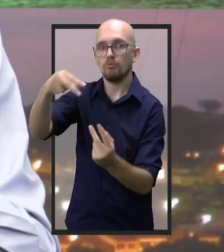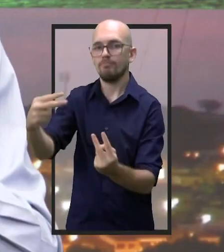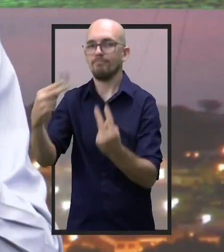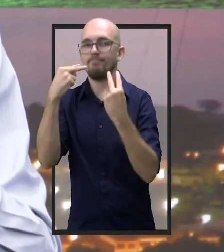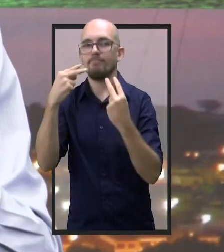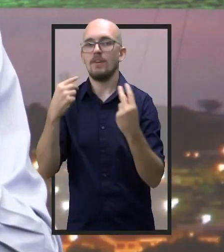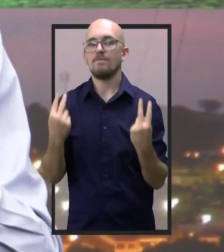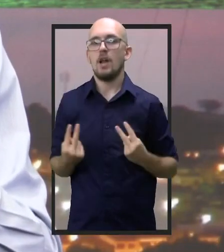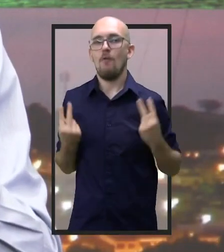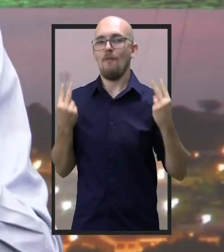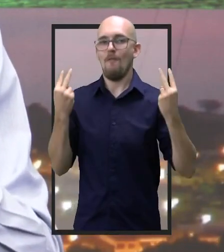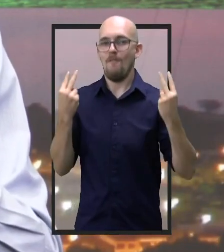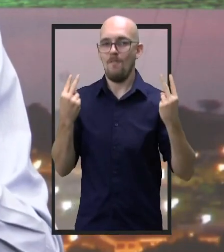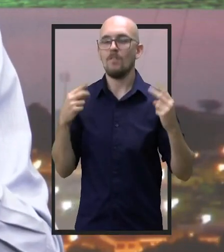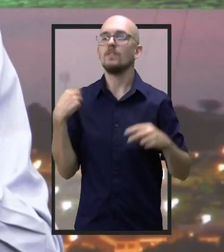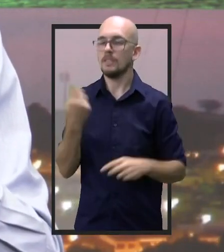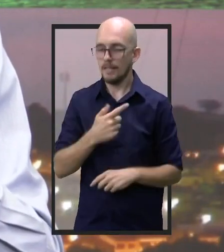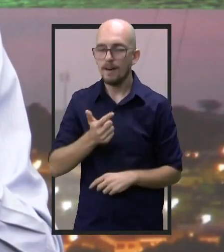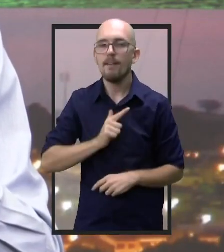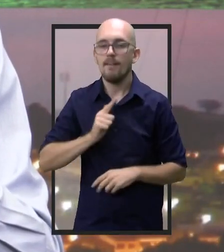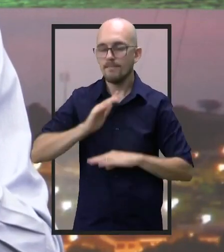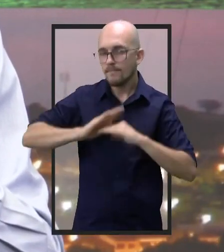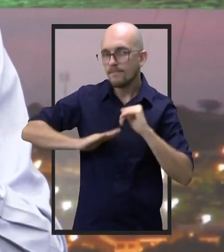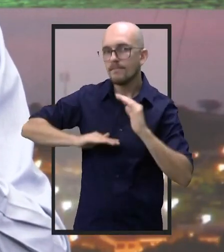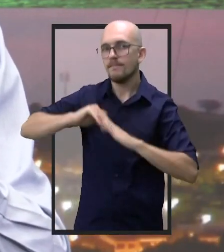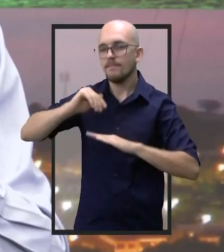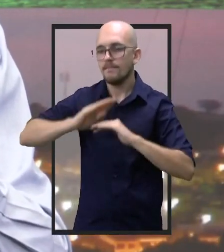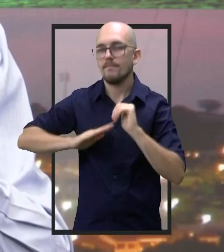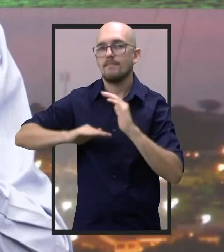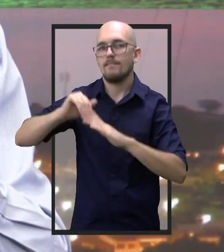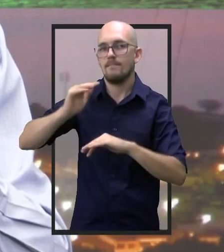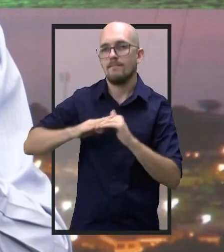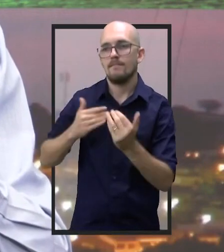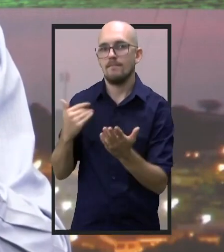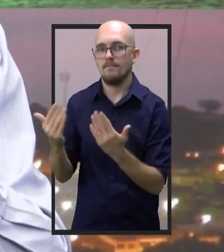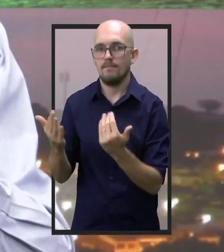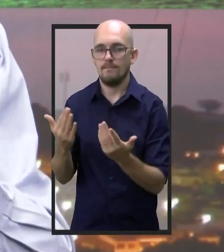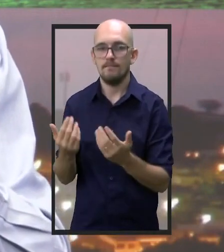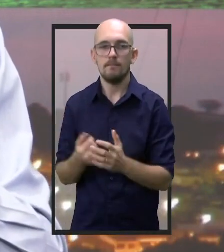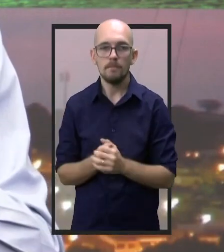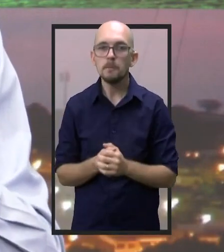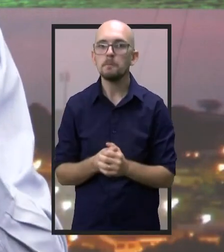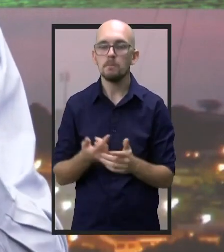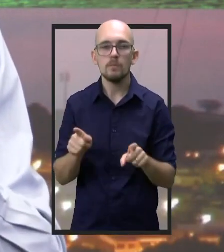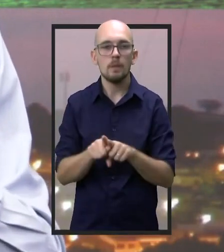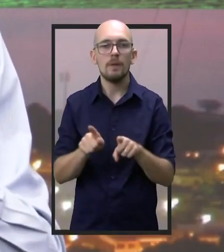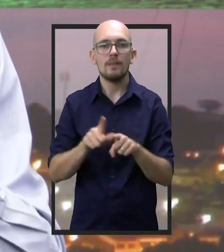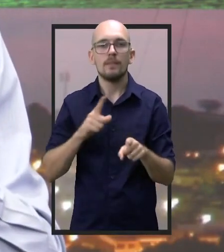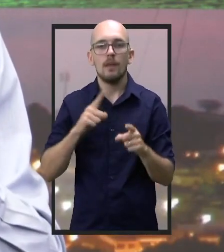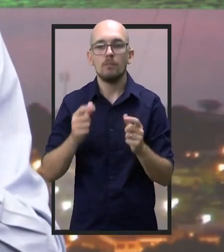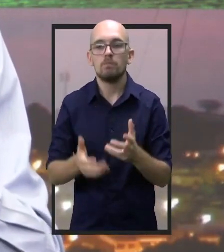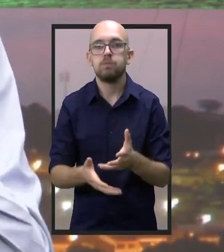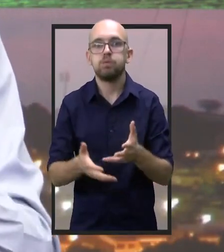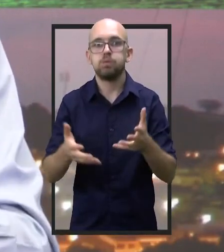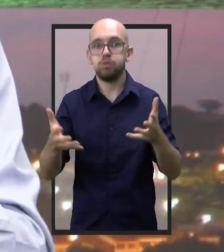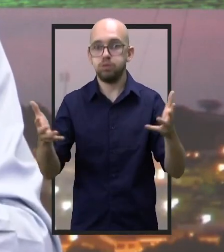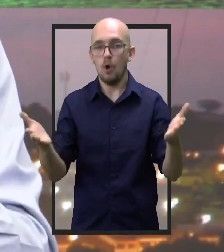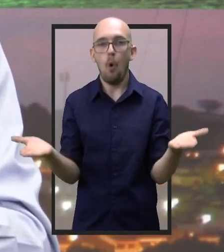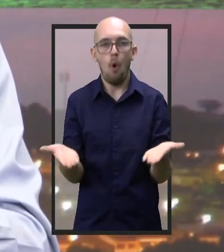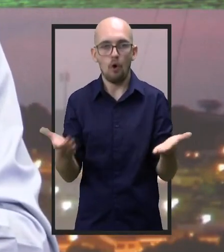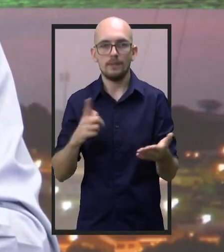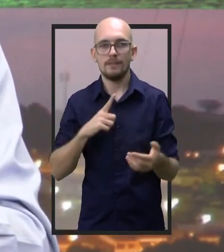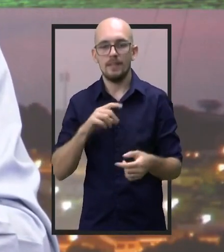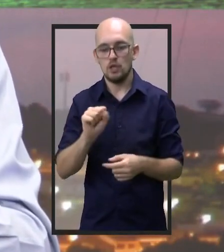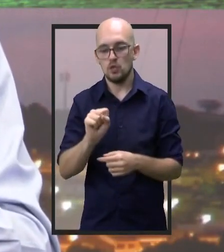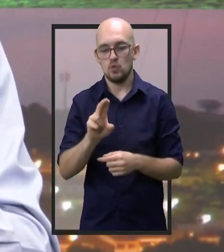Isso a gente carrega e procura construir, né? É por escala, Nós temos um processo hoje de sustentabilidade e